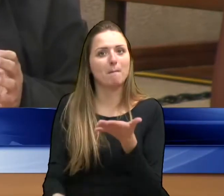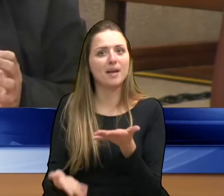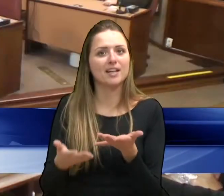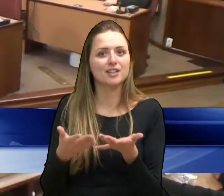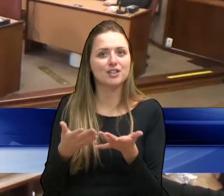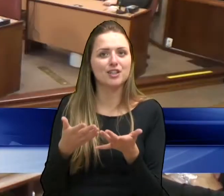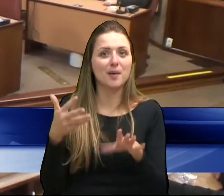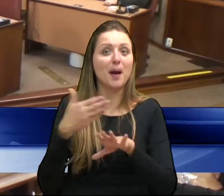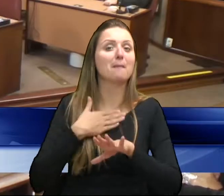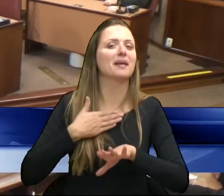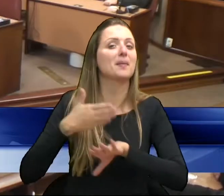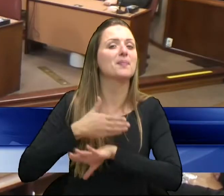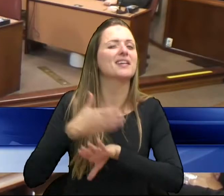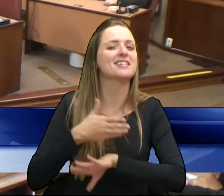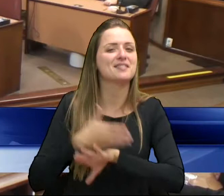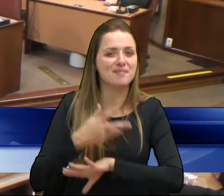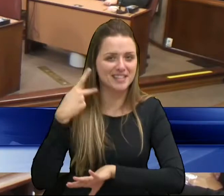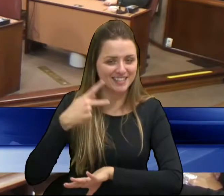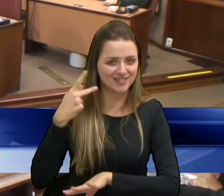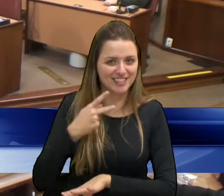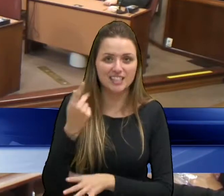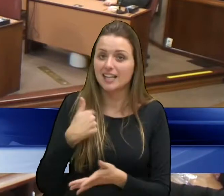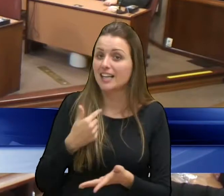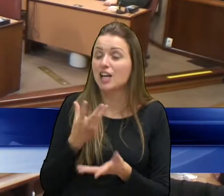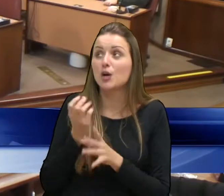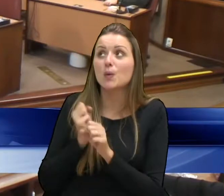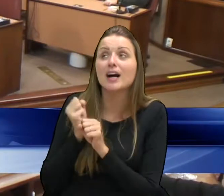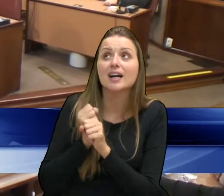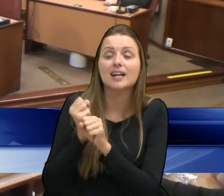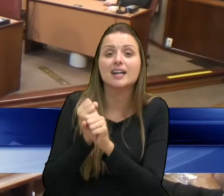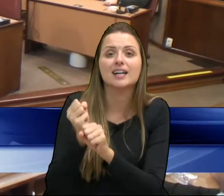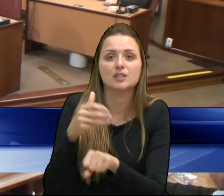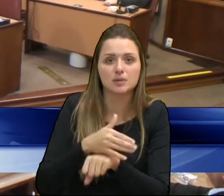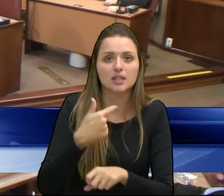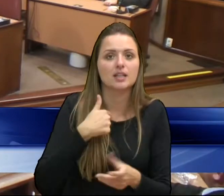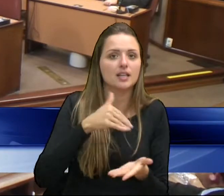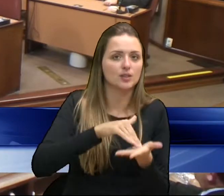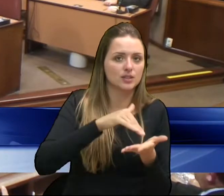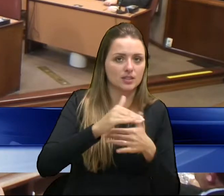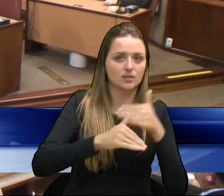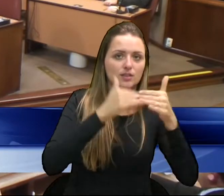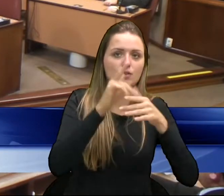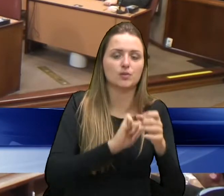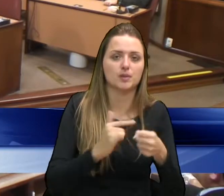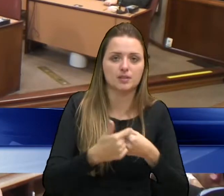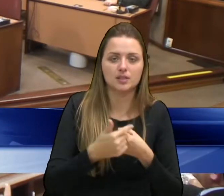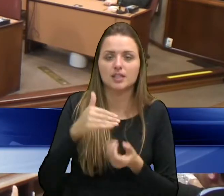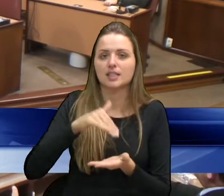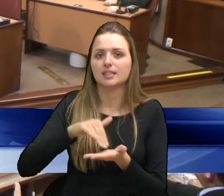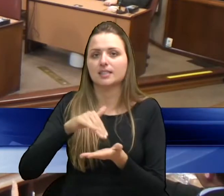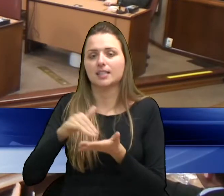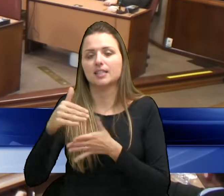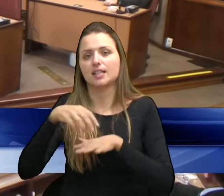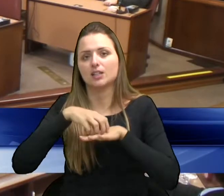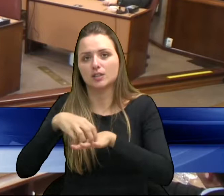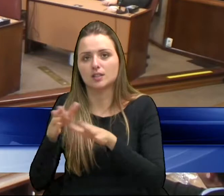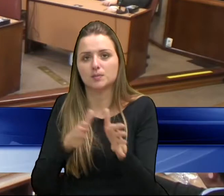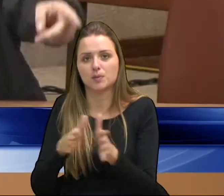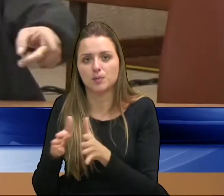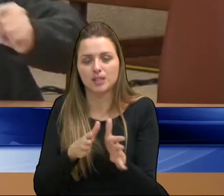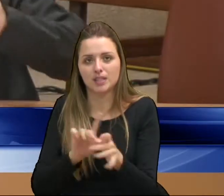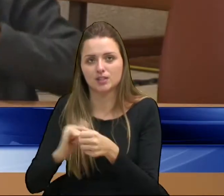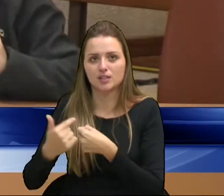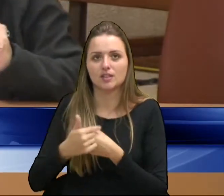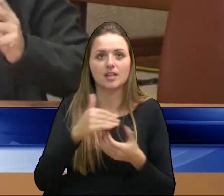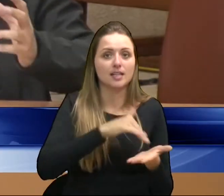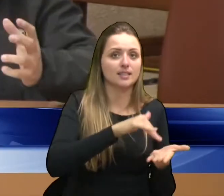público, sabe? Eu fiquei muito tempo no poder público. Eu fui secretário de Desenvolvimento Urbano, secretário de Transporte e Mobilidade Urbana,